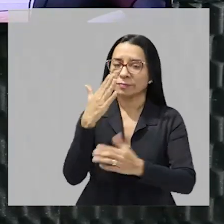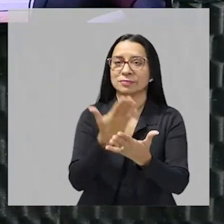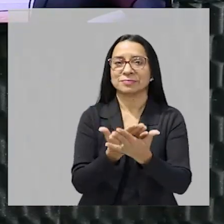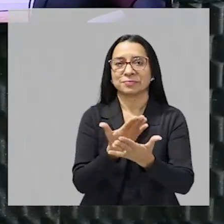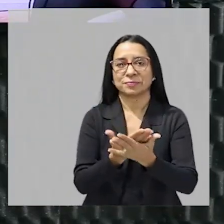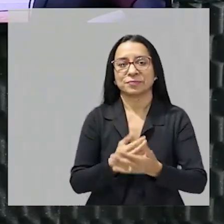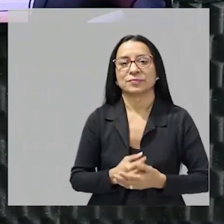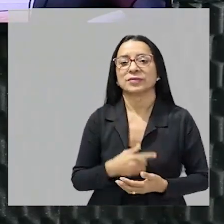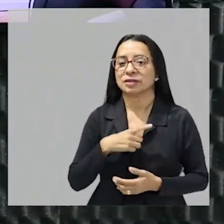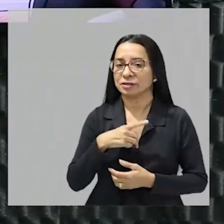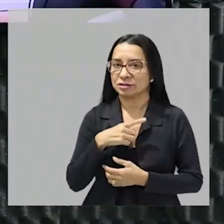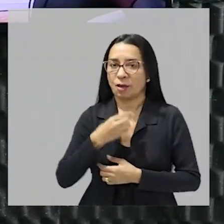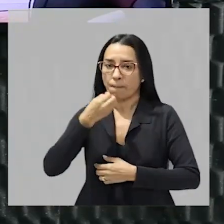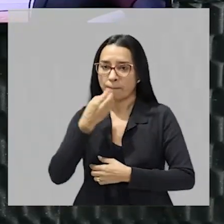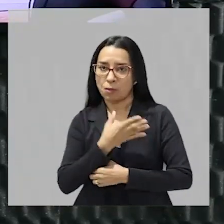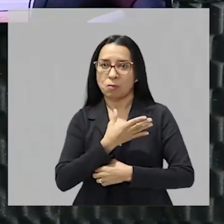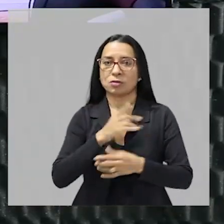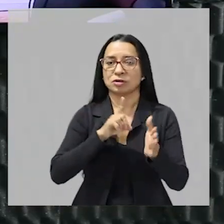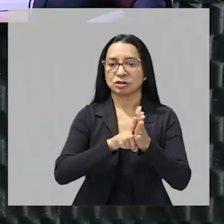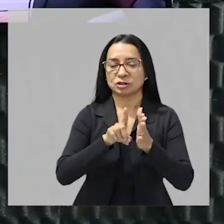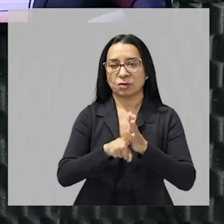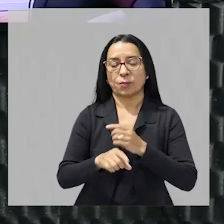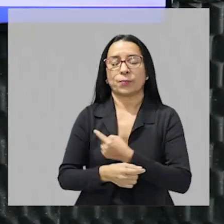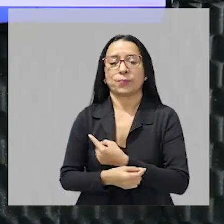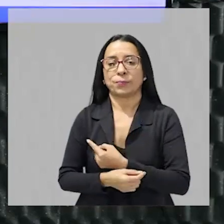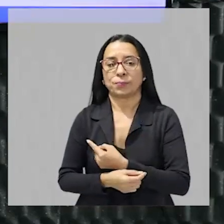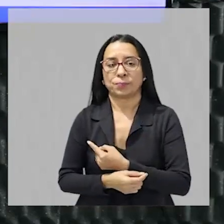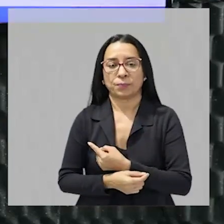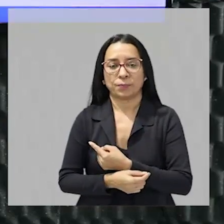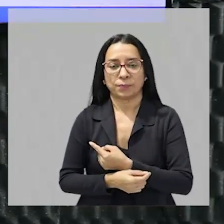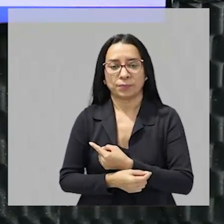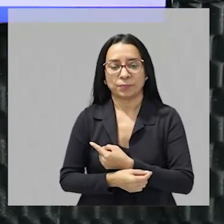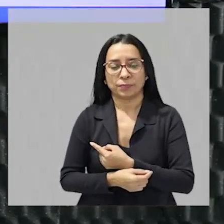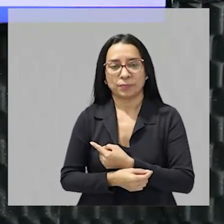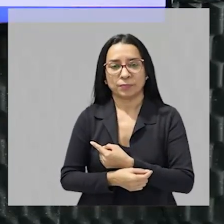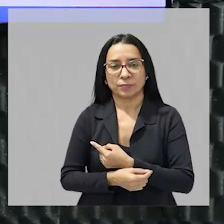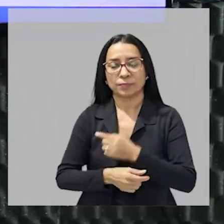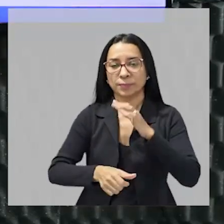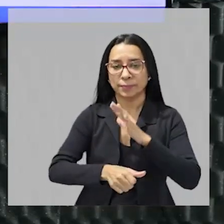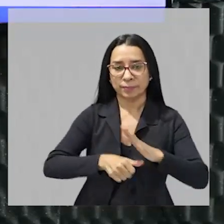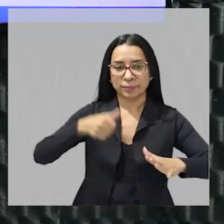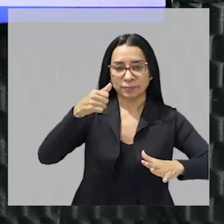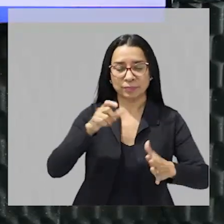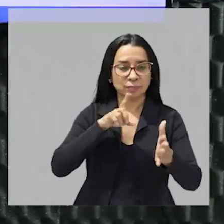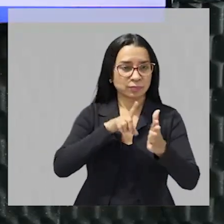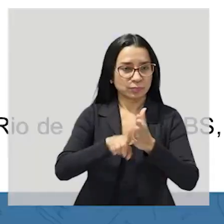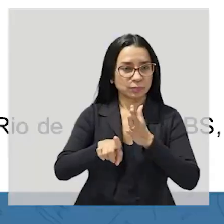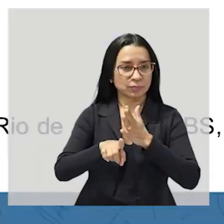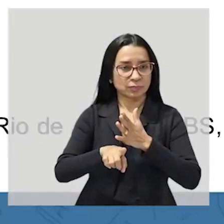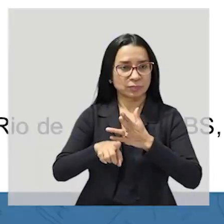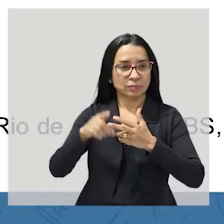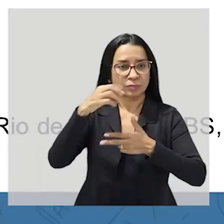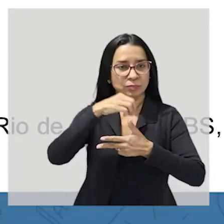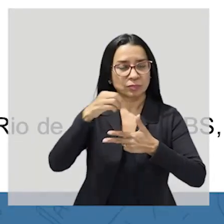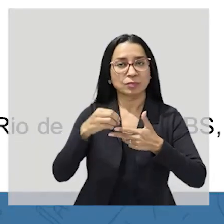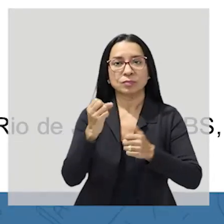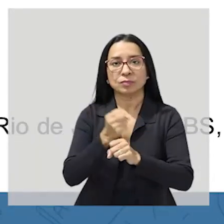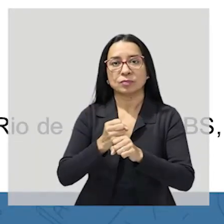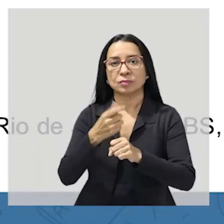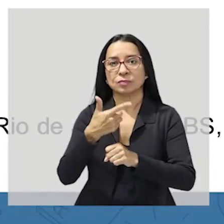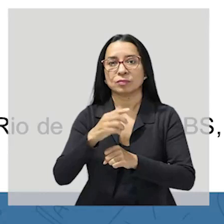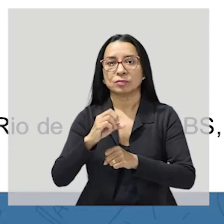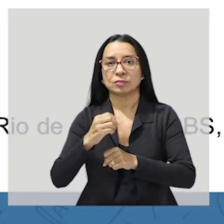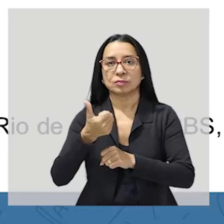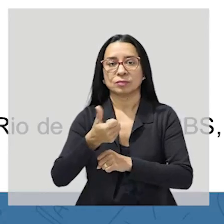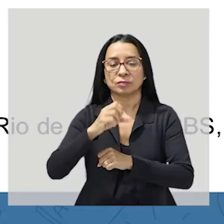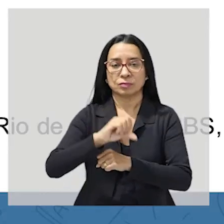aqui tem muito sucesso, aqui tem muita questão bacana para a gente responder. Olha aí, primeira questão do Enem 2019. Eu já venho te